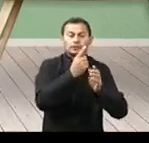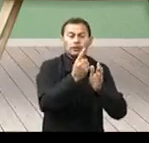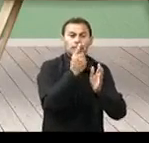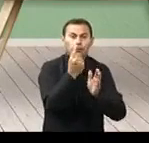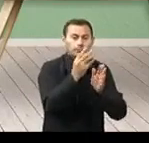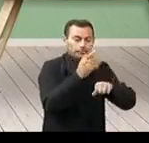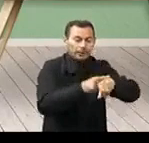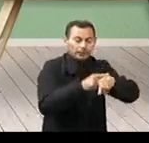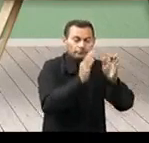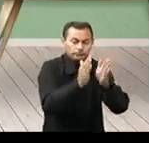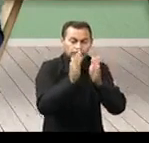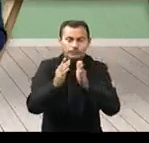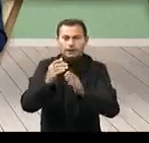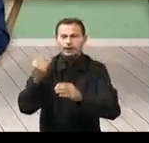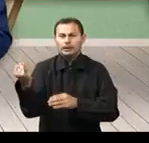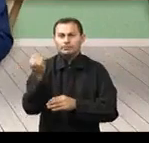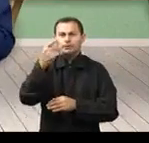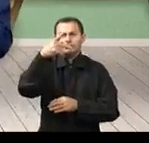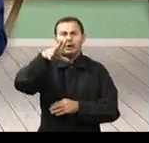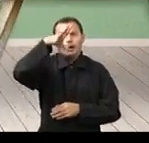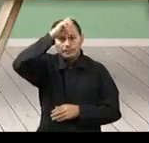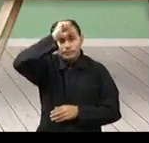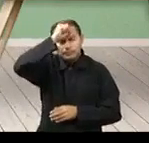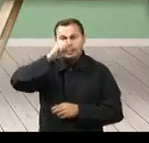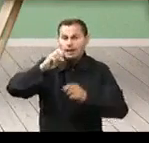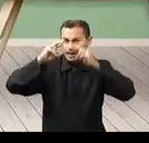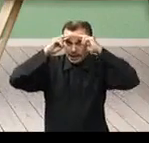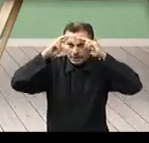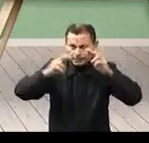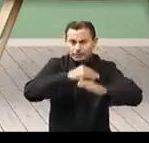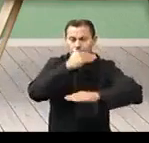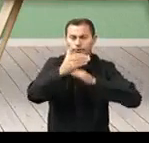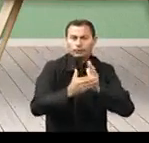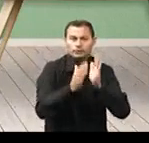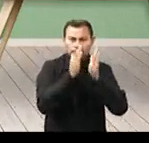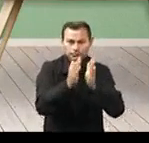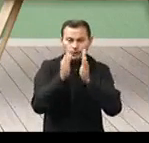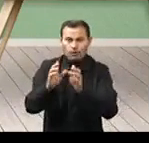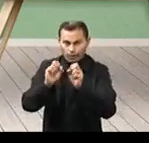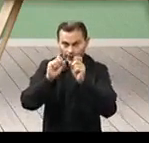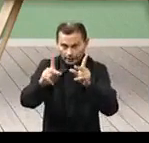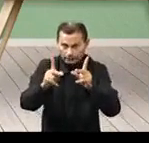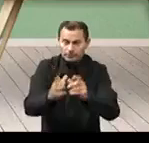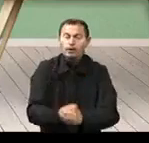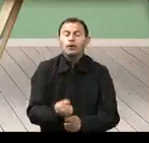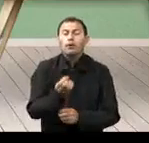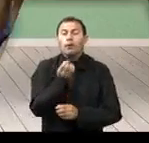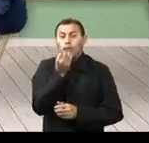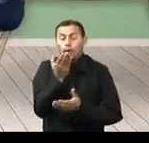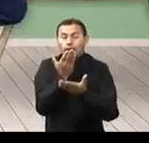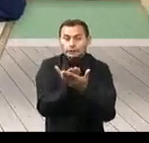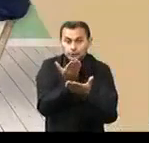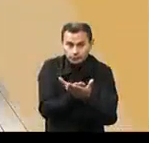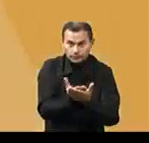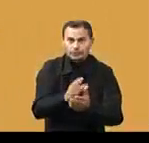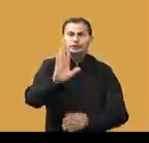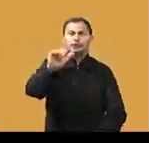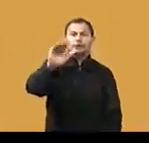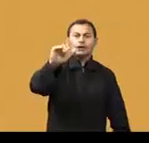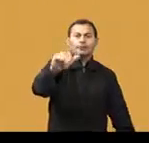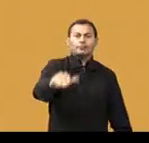processo é essencial para a sua aprendizagem. Respeite todas as etapas, ok? Bons estudos! Tchau!